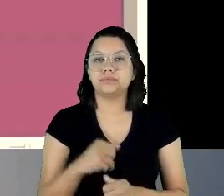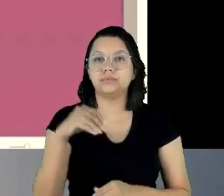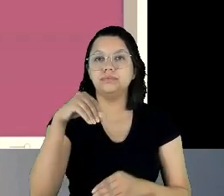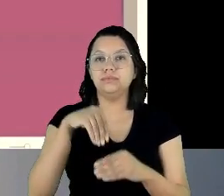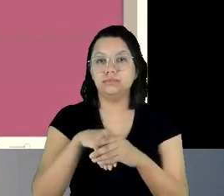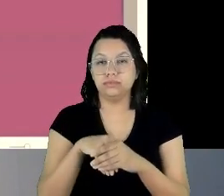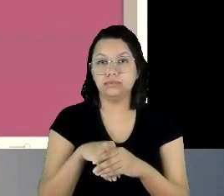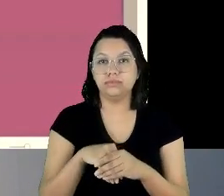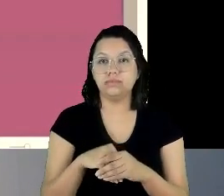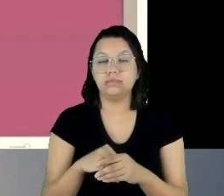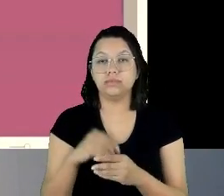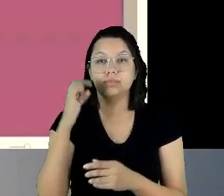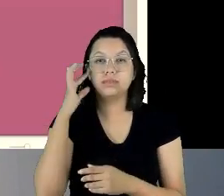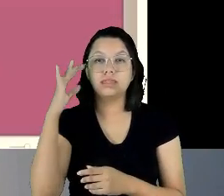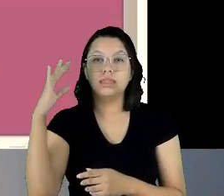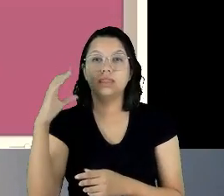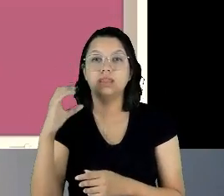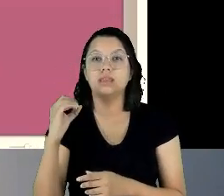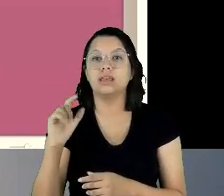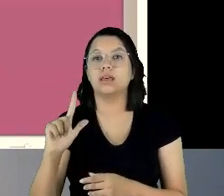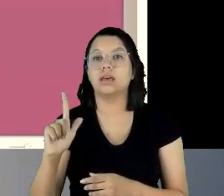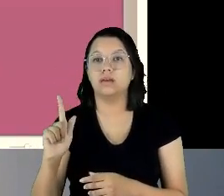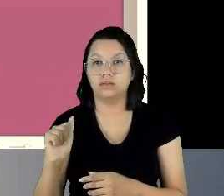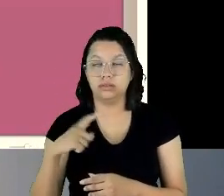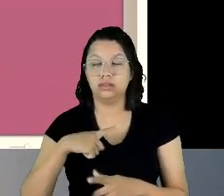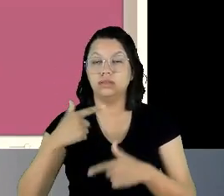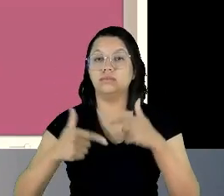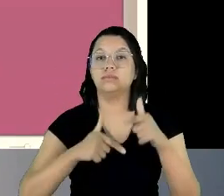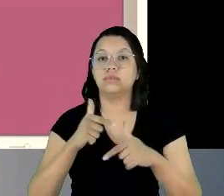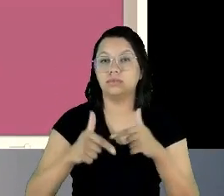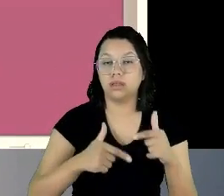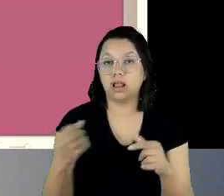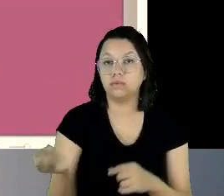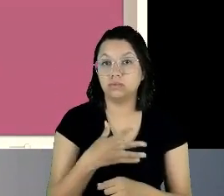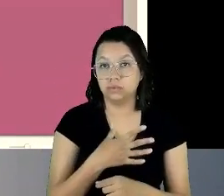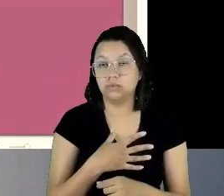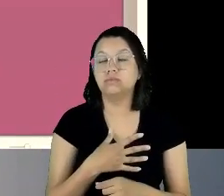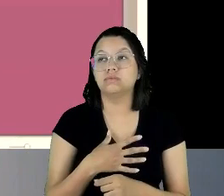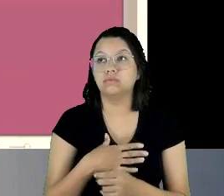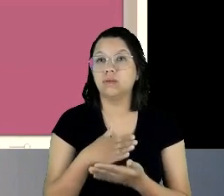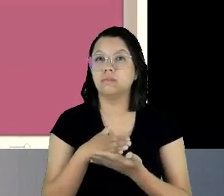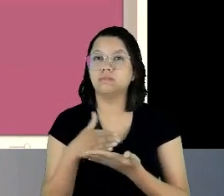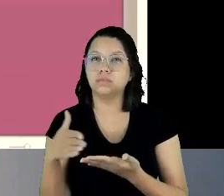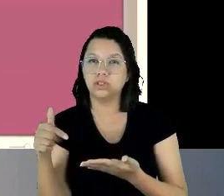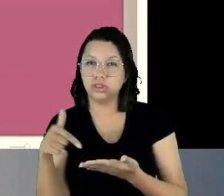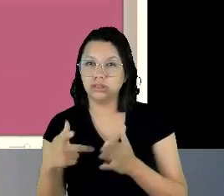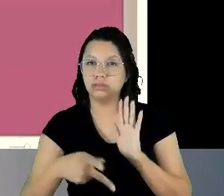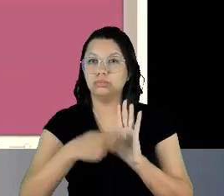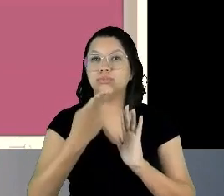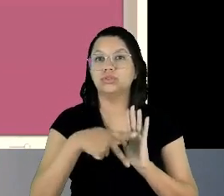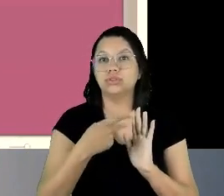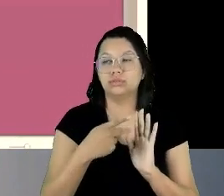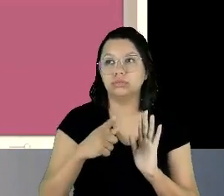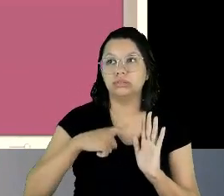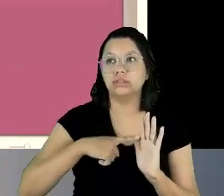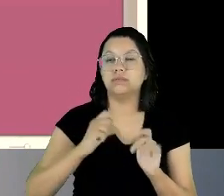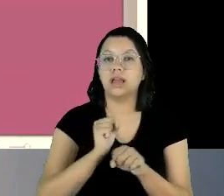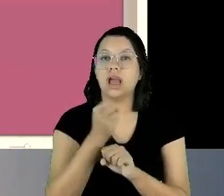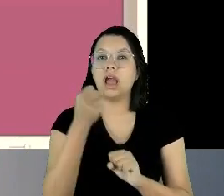Dentro da Tencog, a gente tem um trabalho novo, e parte desse projeto, a gente